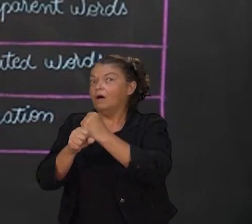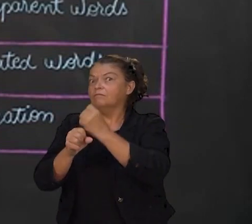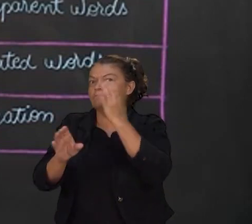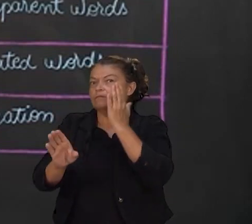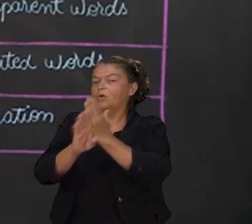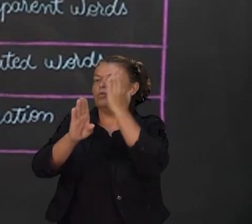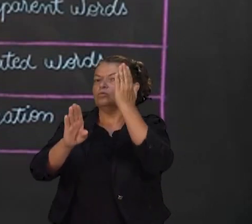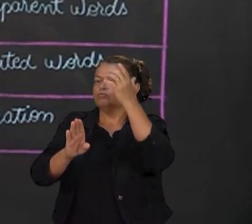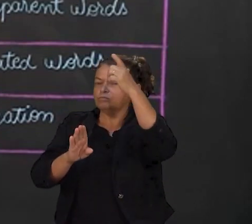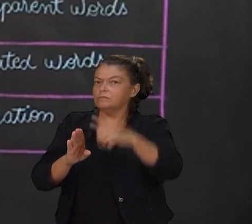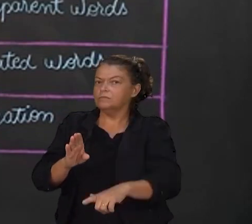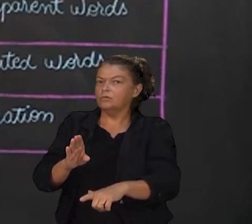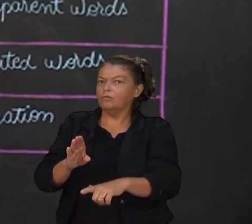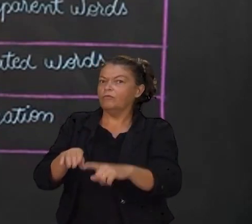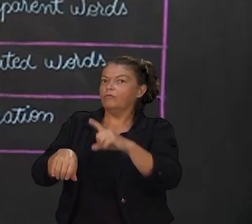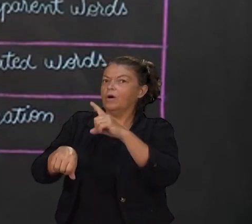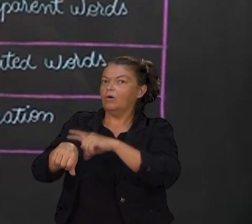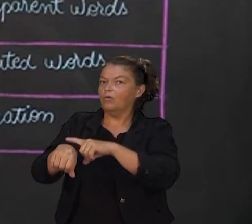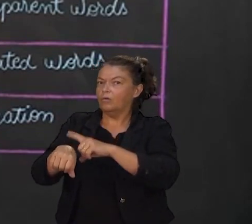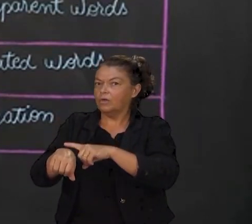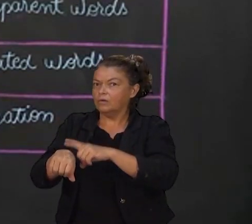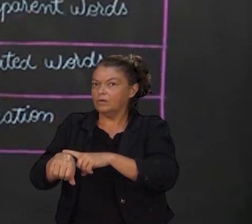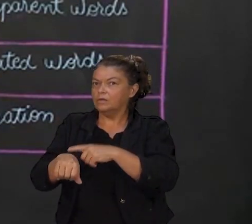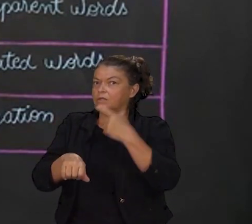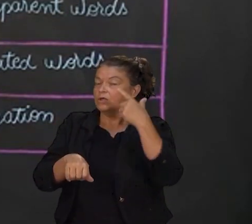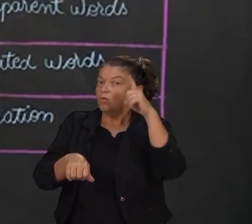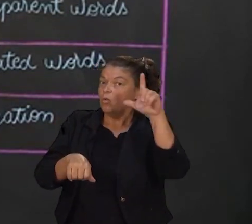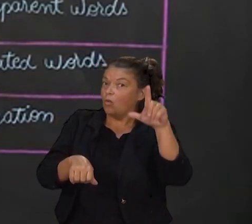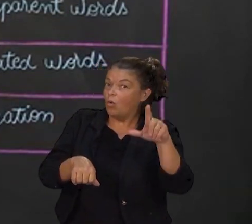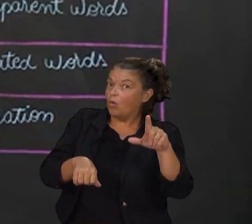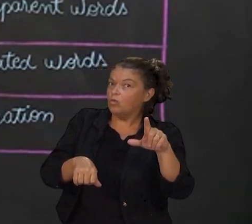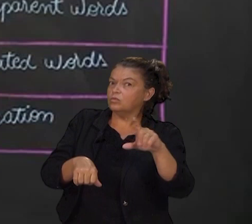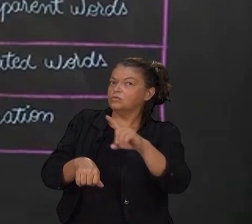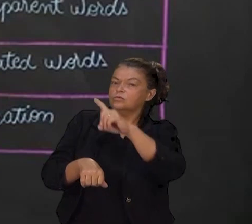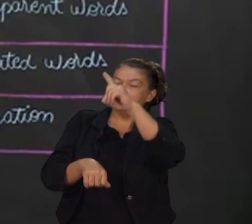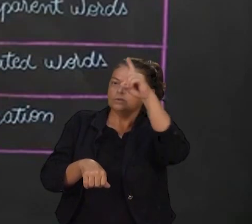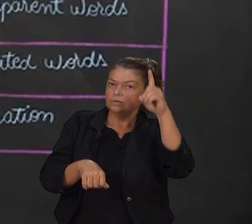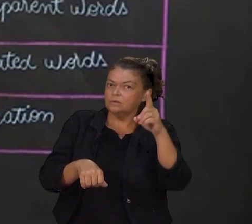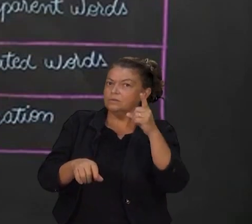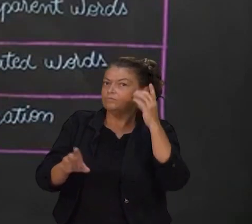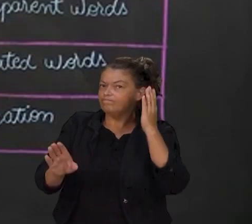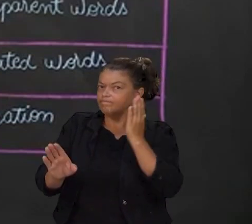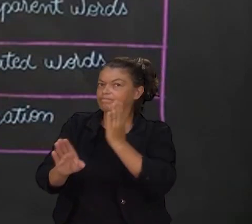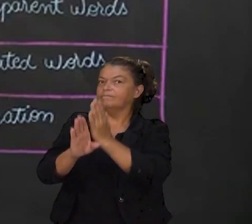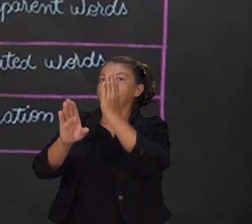Aqui eu tenho uma hora. Tenho outra data.